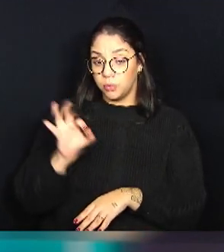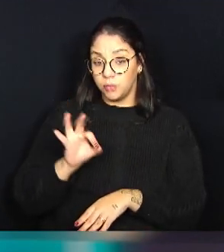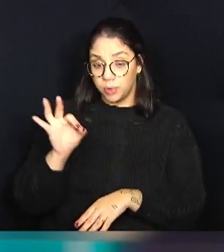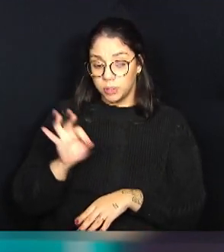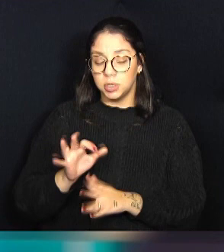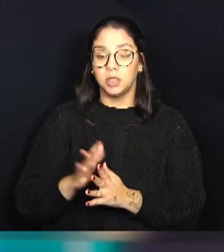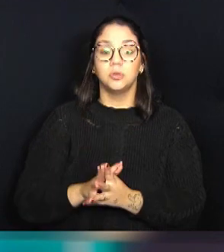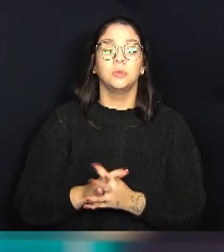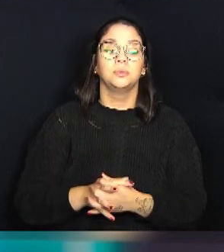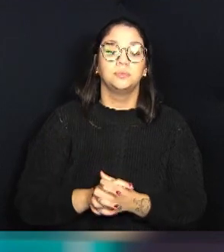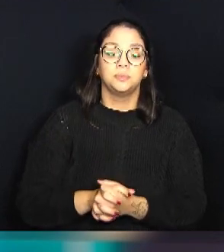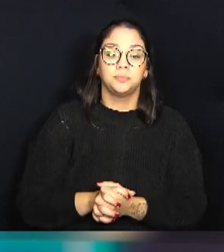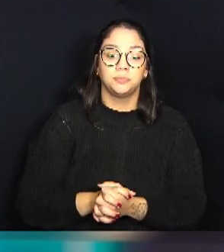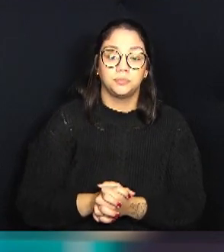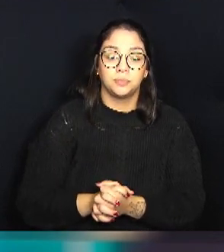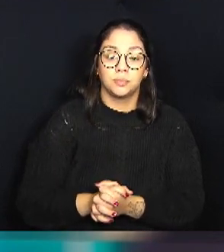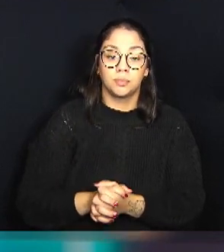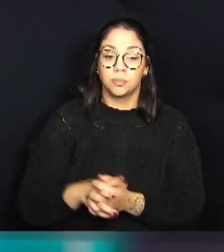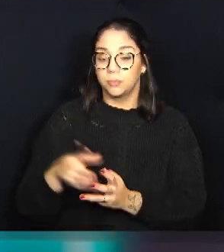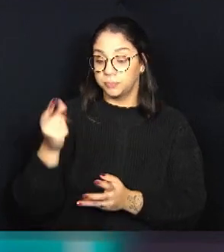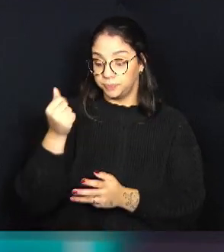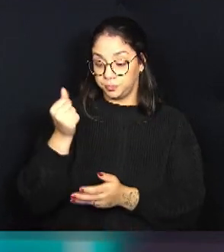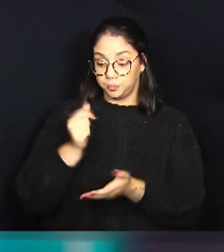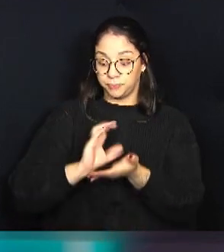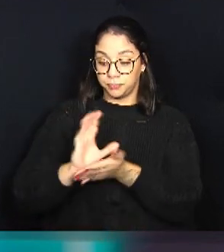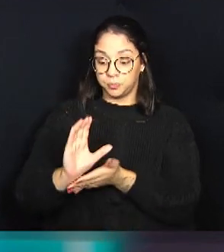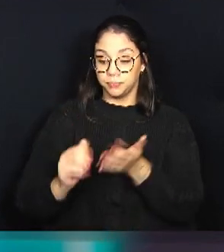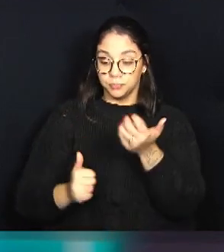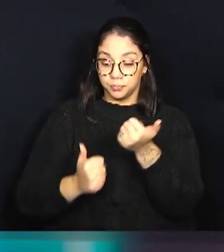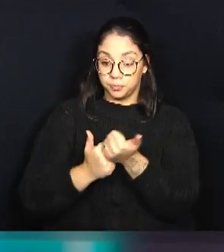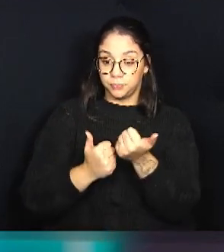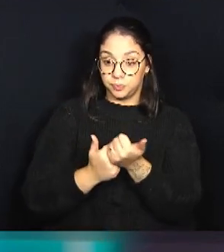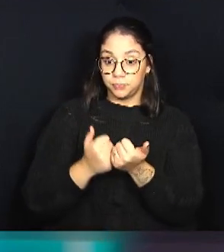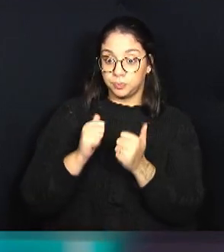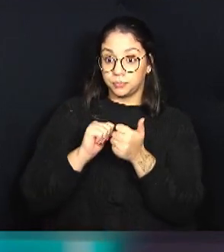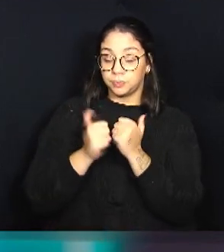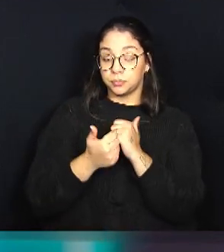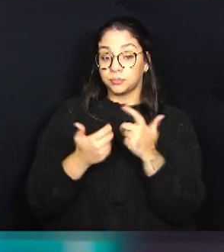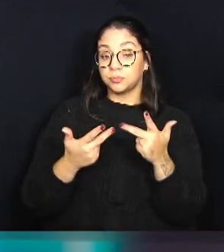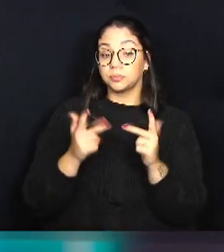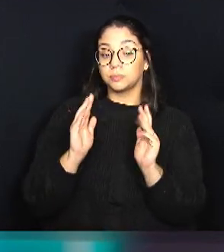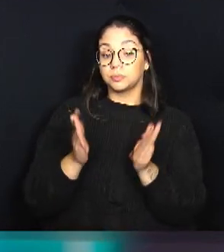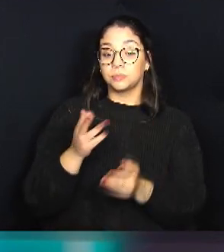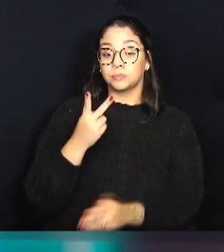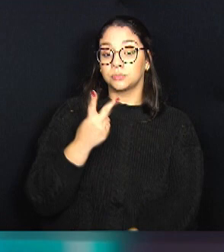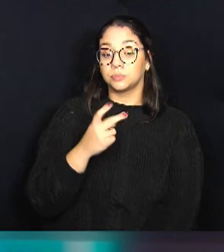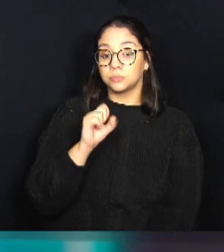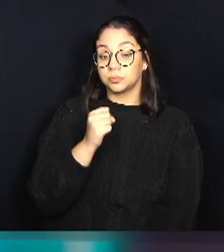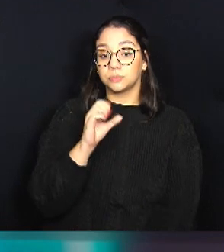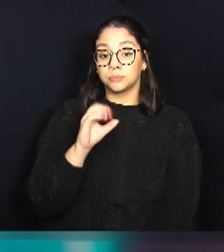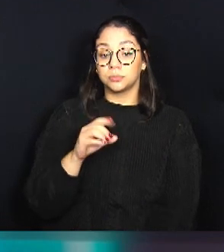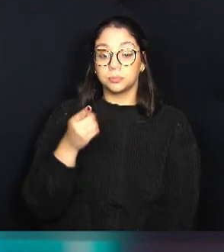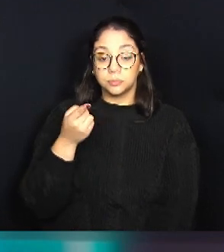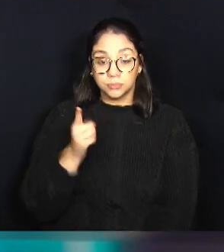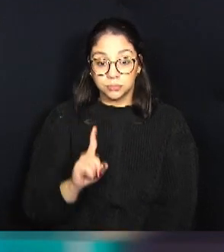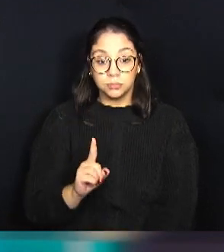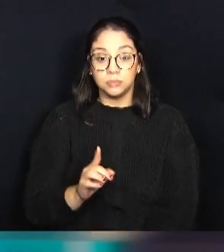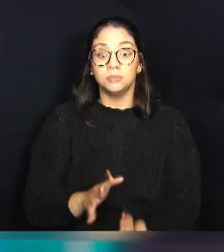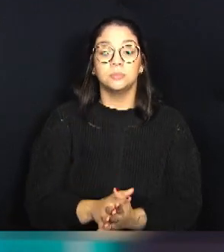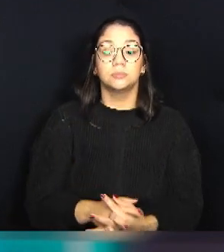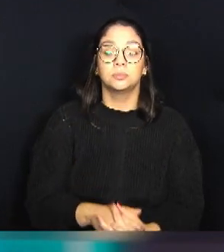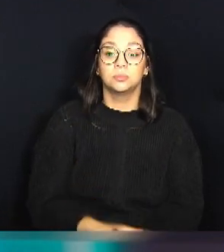mil. O Fundo de Assistência ao Desporto Amador, o FADA, recebeu 280 mil, já realizou 154